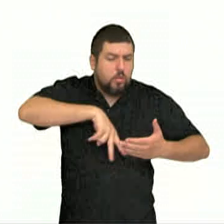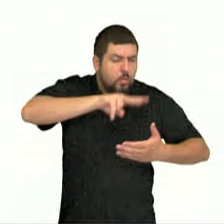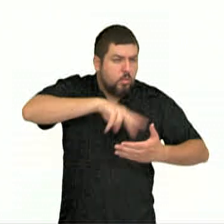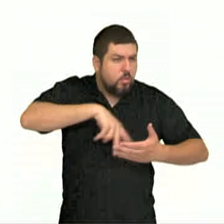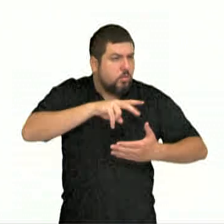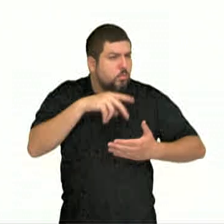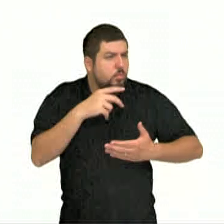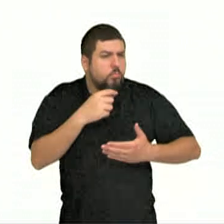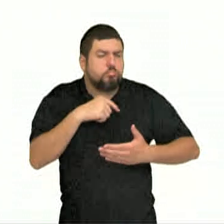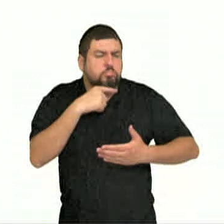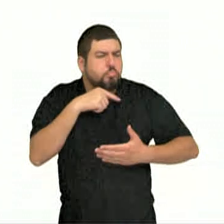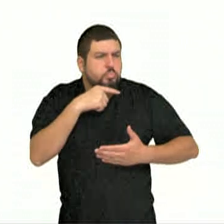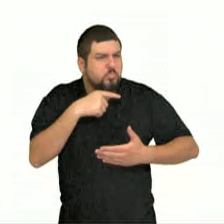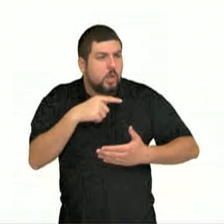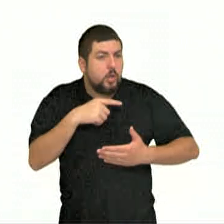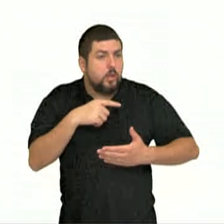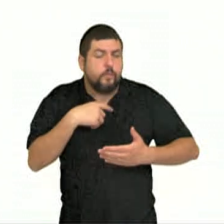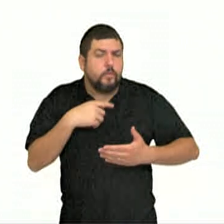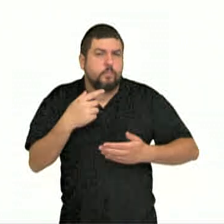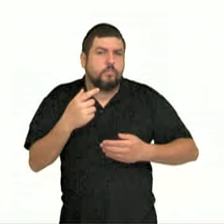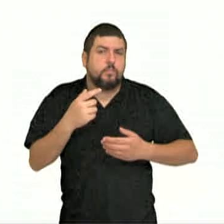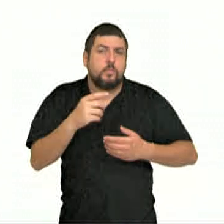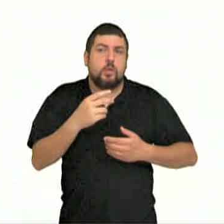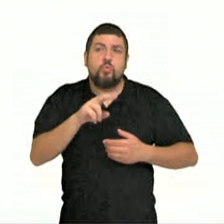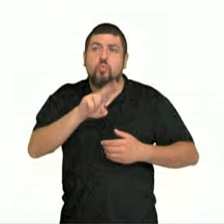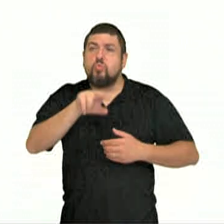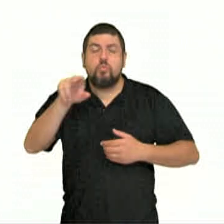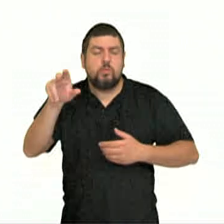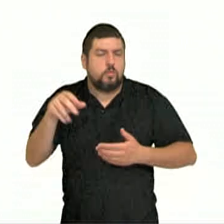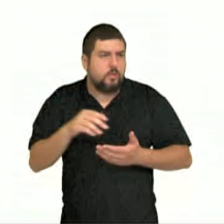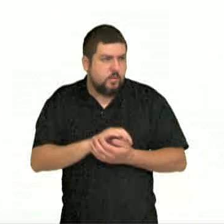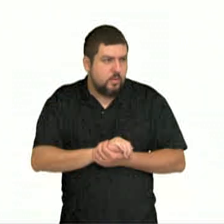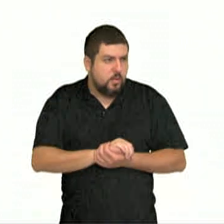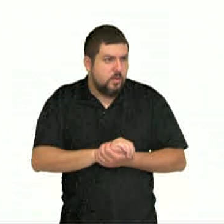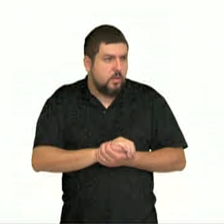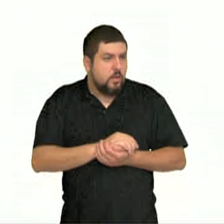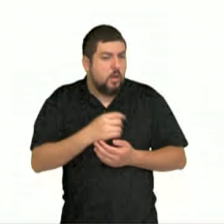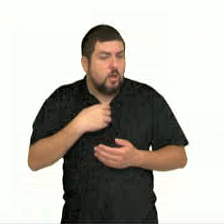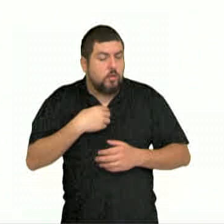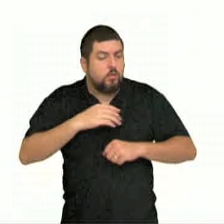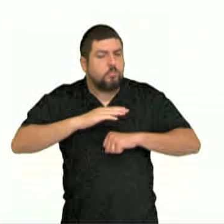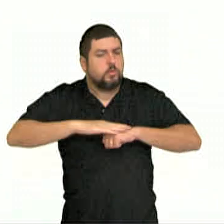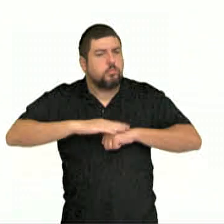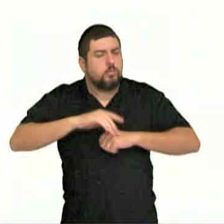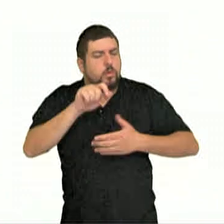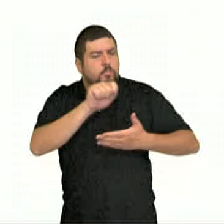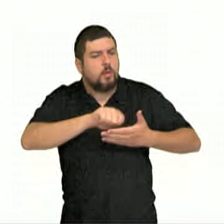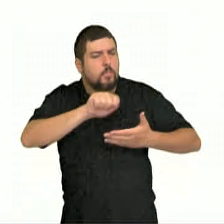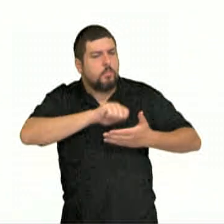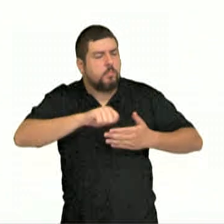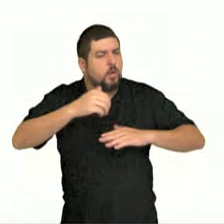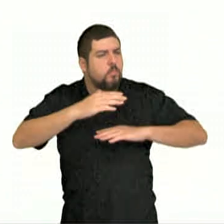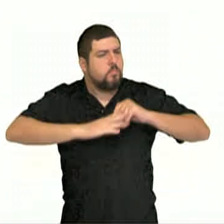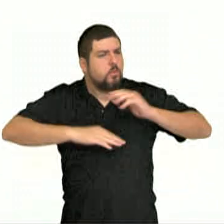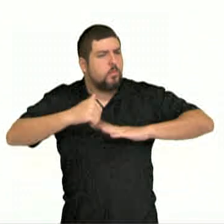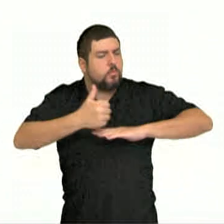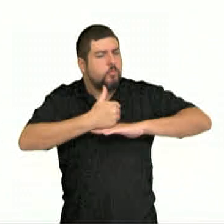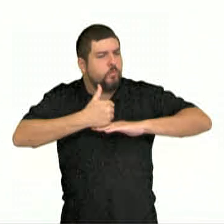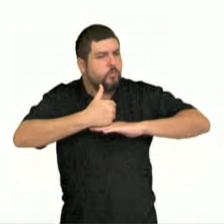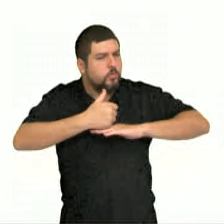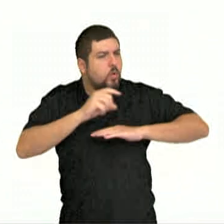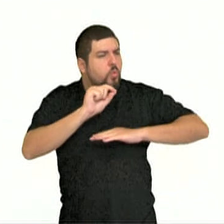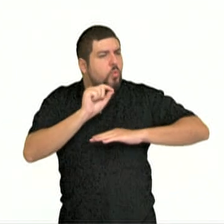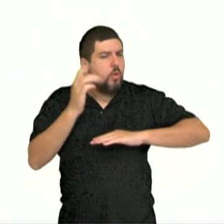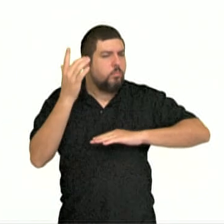último plano, nenhum artista iria adiante. A decisão de me tornar escritor veio com a maturidade e a segurança de ter um primeiro material